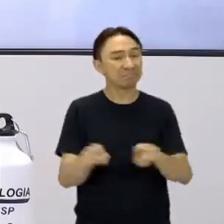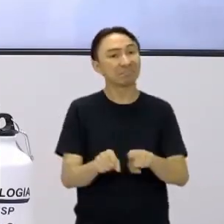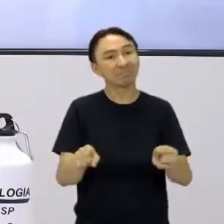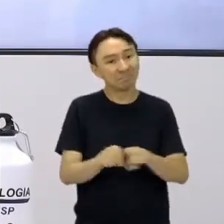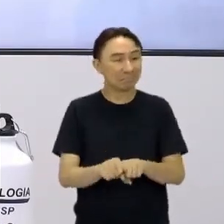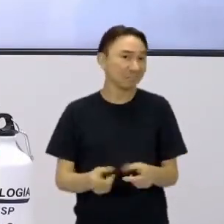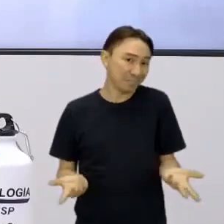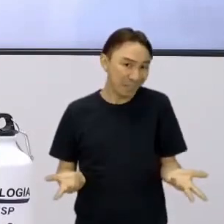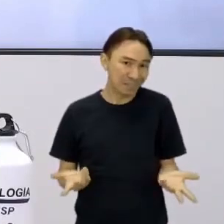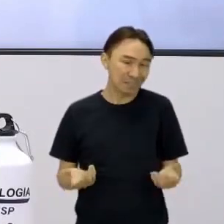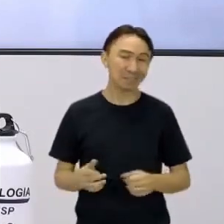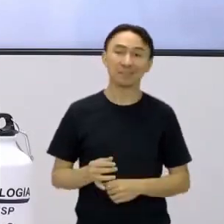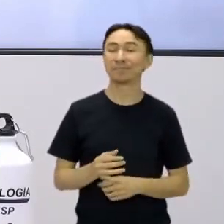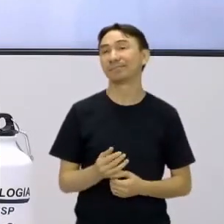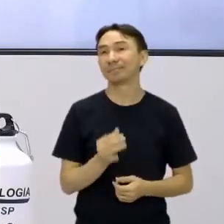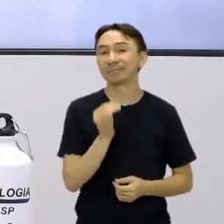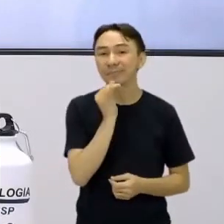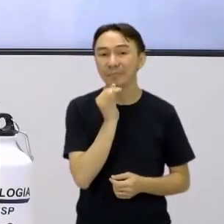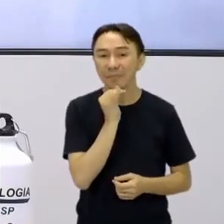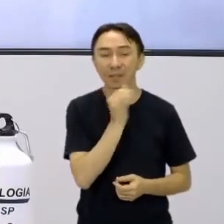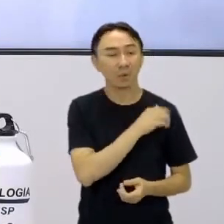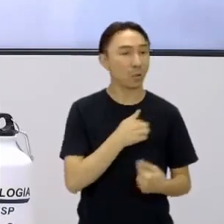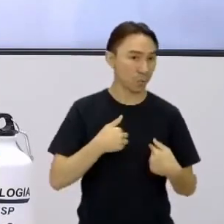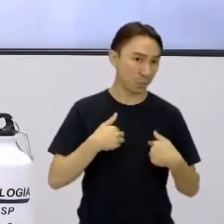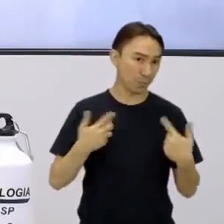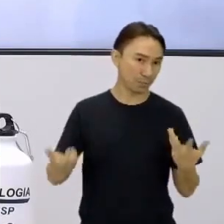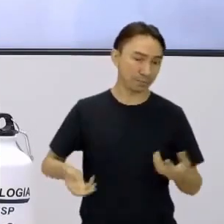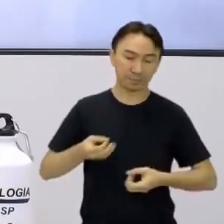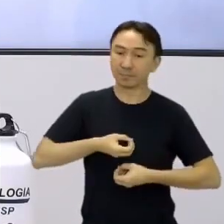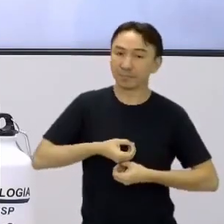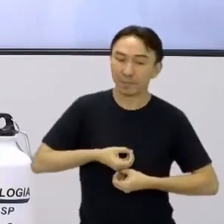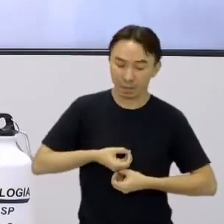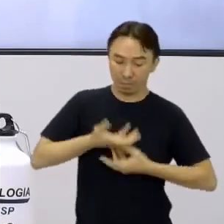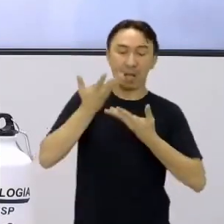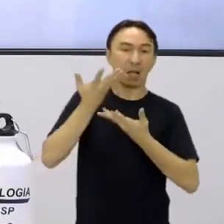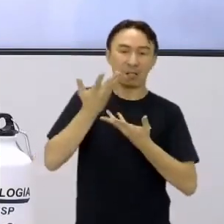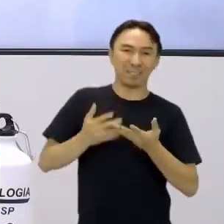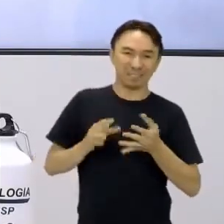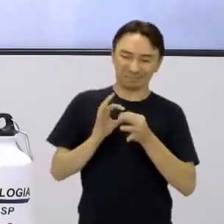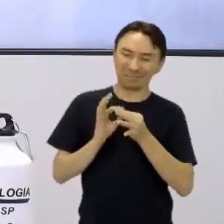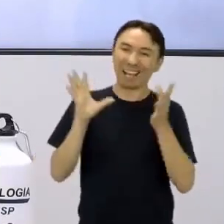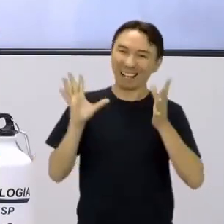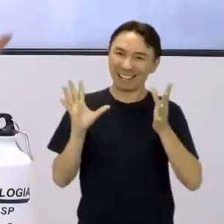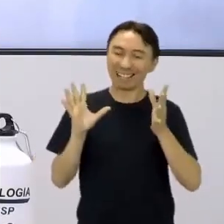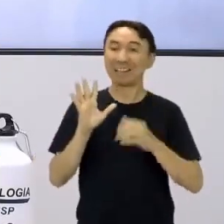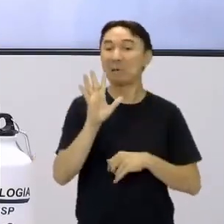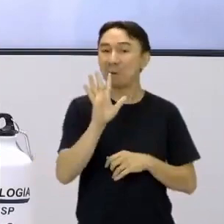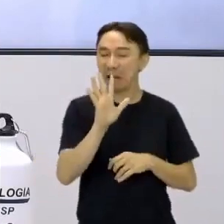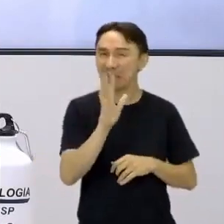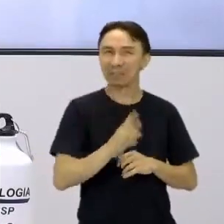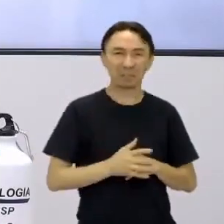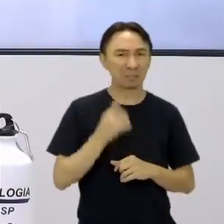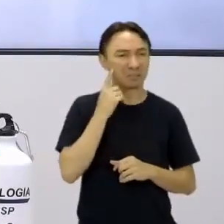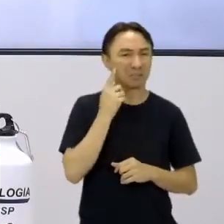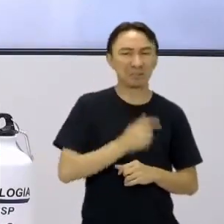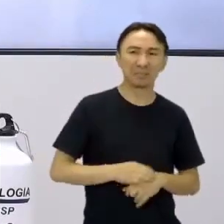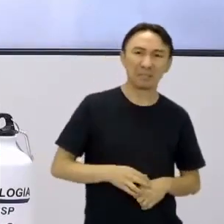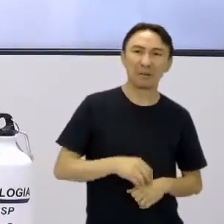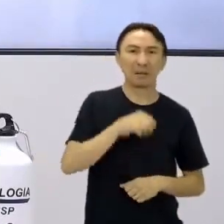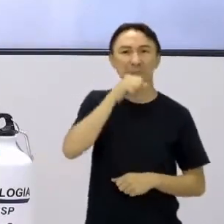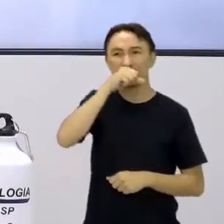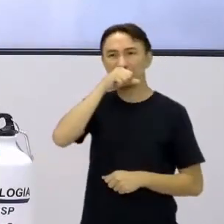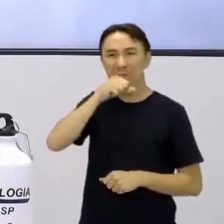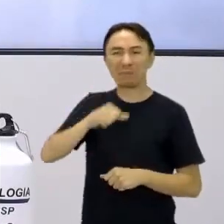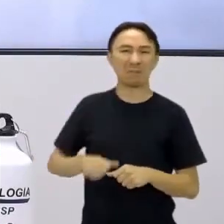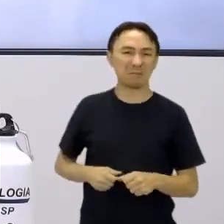esteja, vamos dizer assim, que nessa liberdade não esteja cometendo um crime, como, por exemplo, fazendo um discurso de